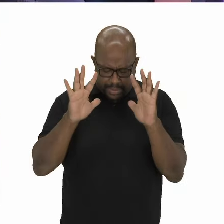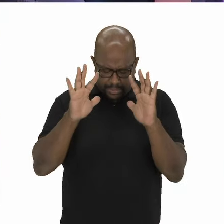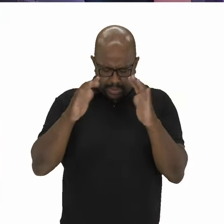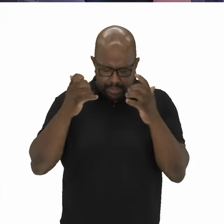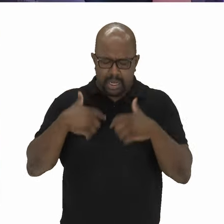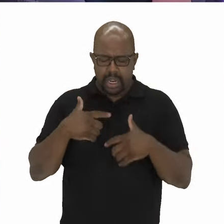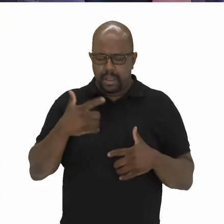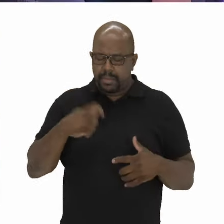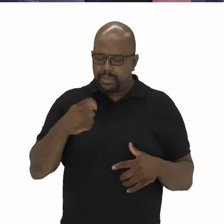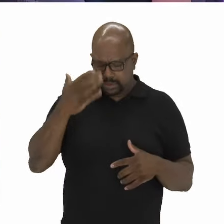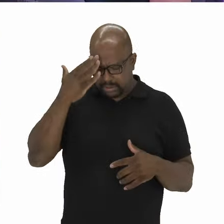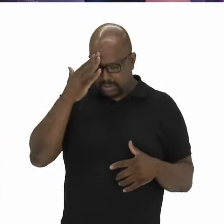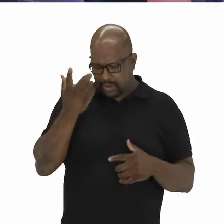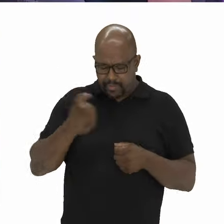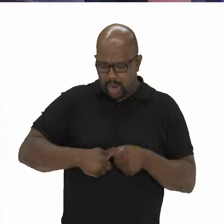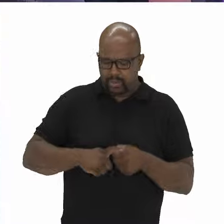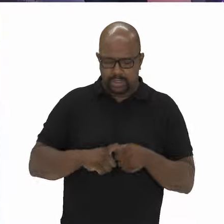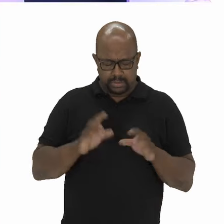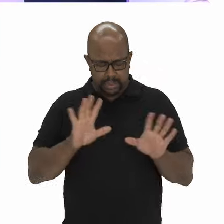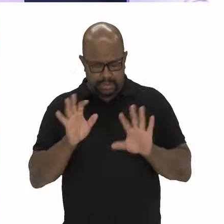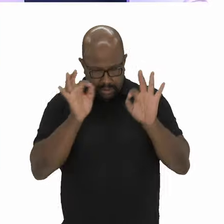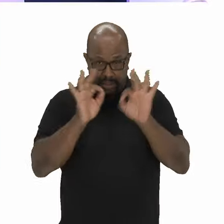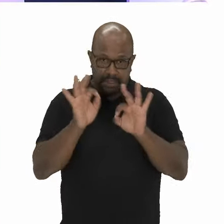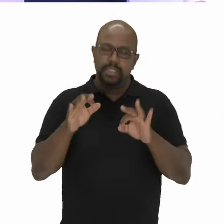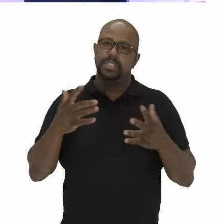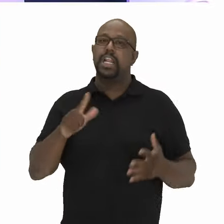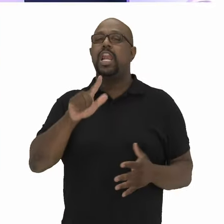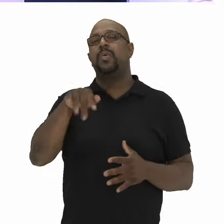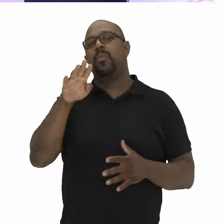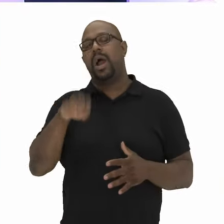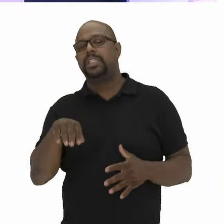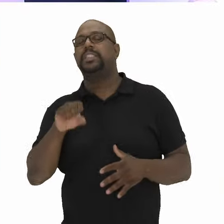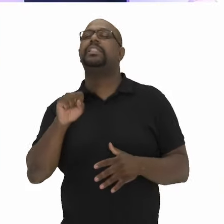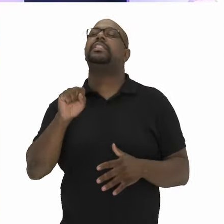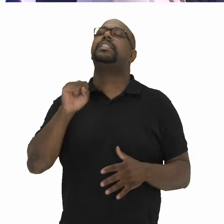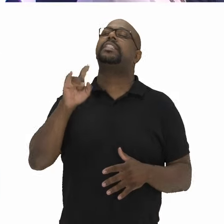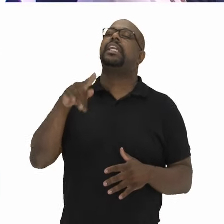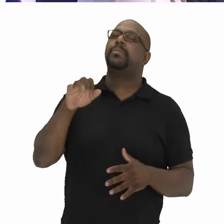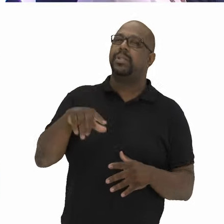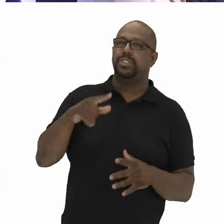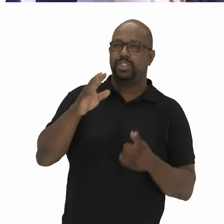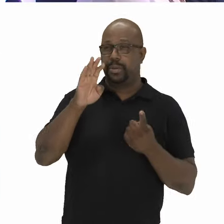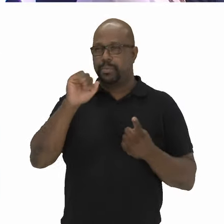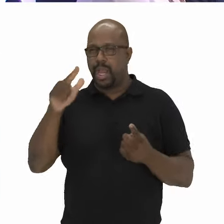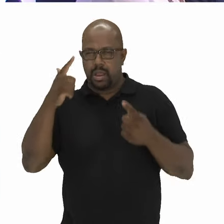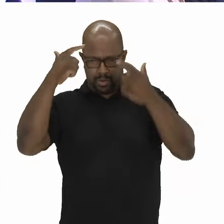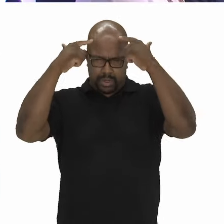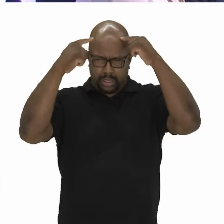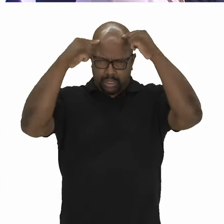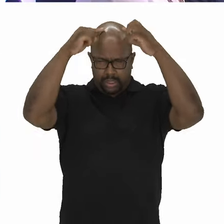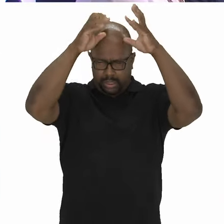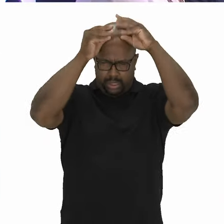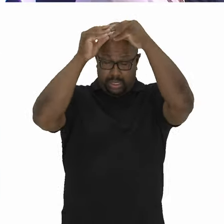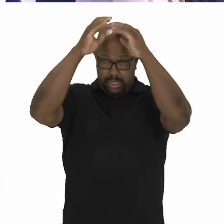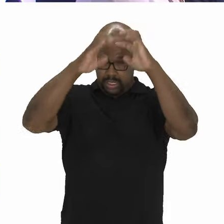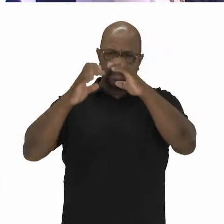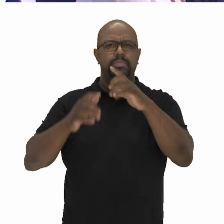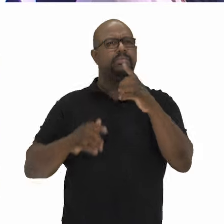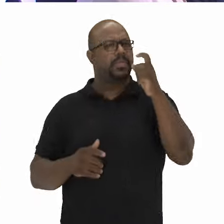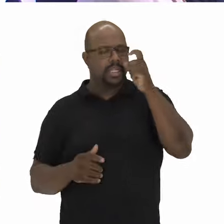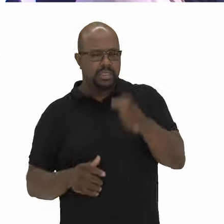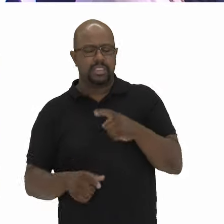tipo por favor linguagem simples de bem de Bel para os gorilas que estão falando com os elefantes na minha